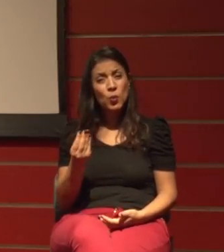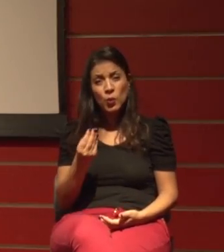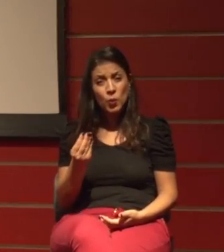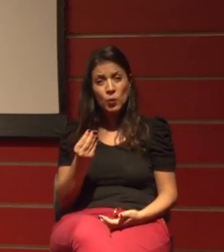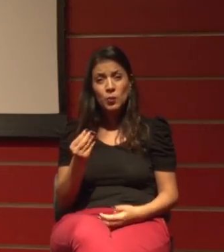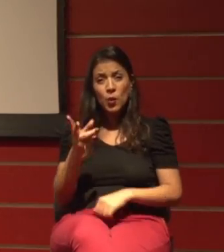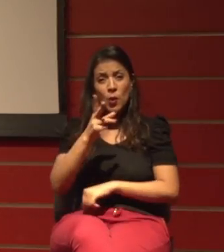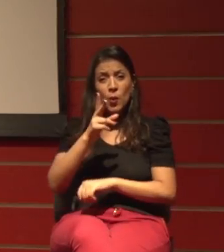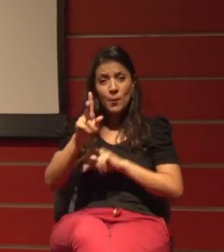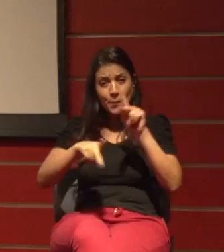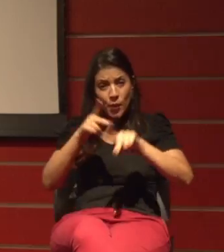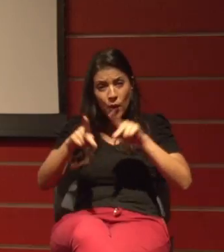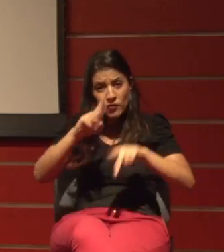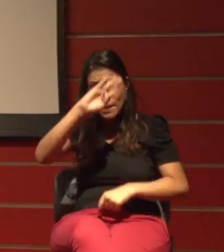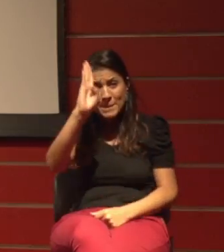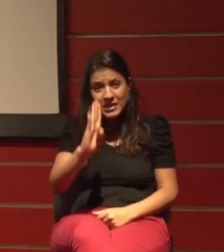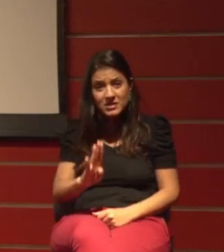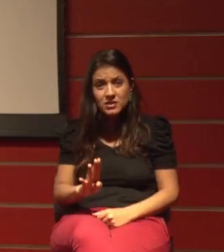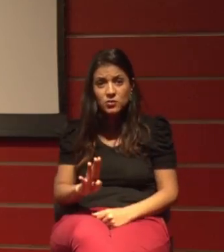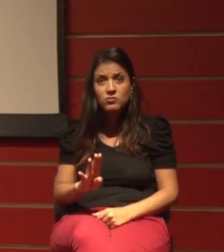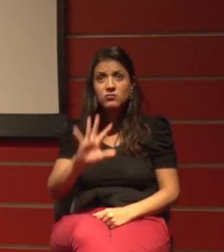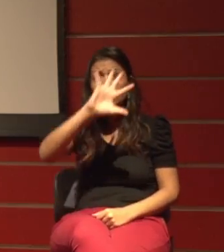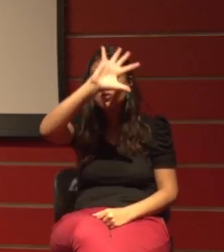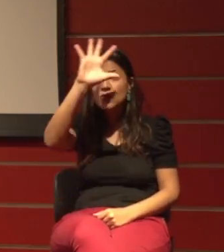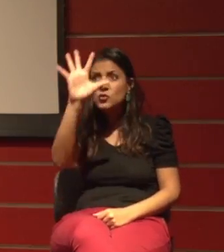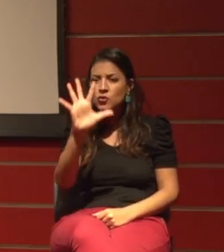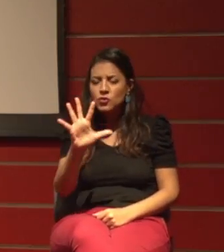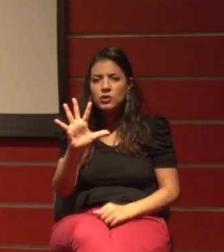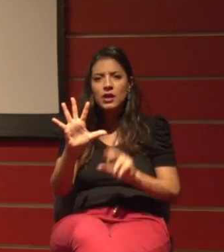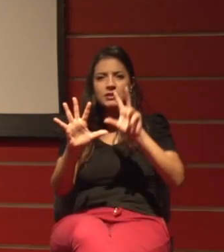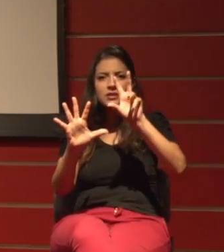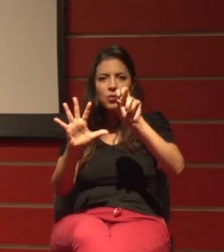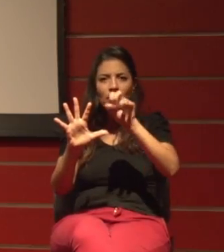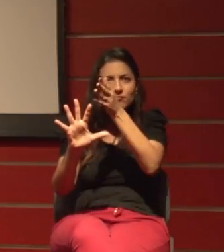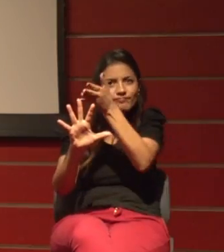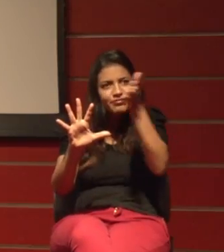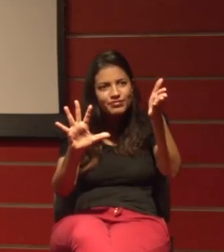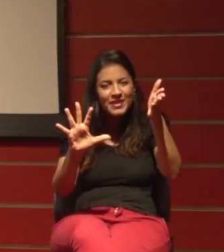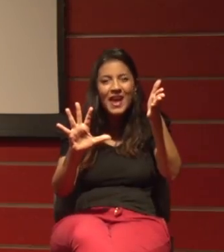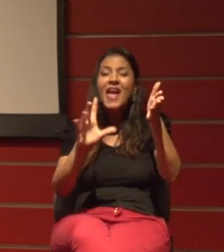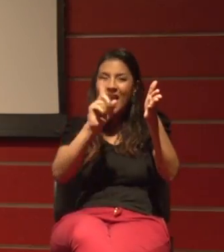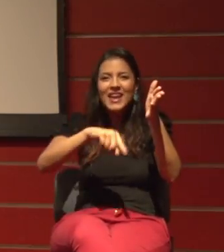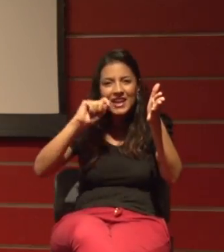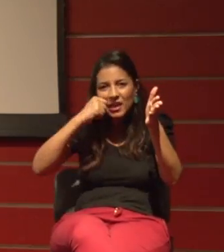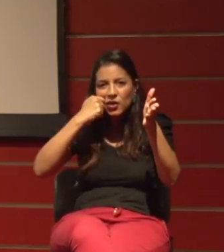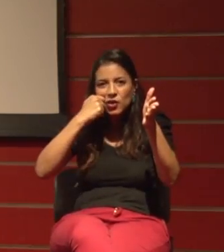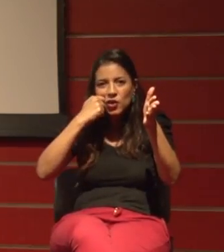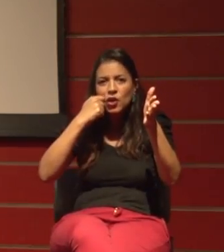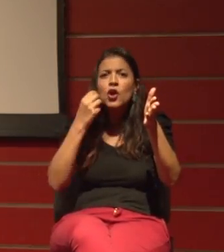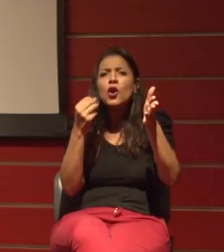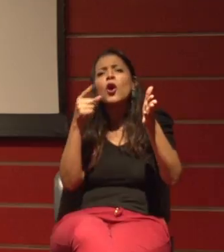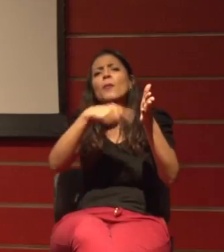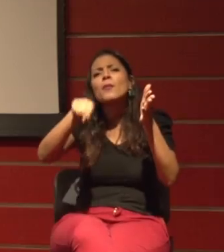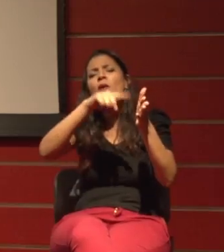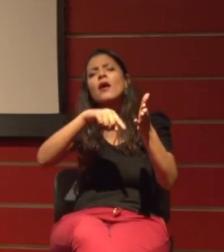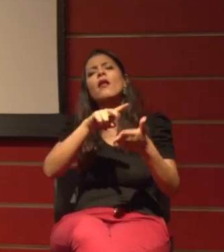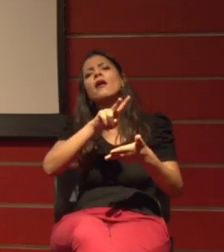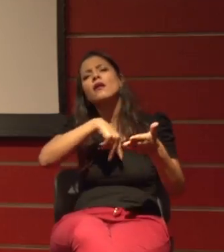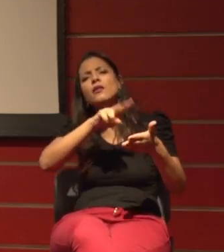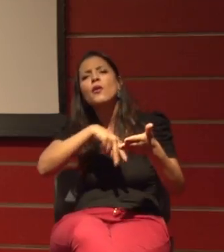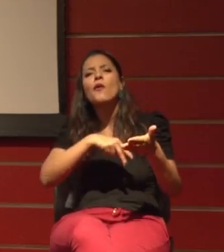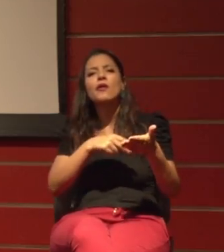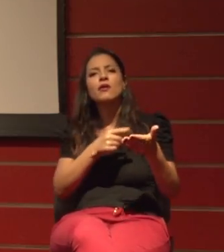brasileira 50 mais de 50% negra né como é que a gente quer formar essa população como leitora ou como